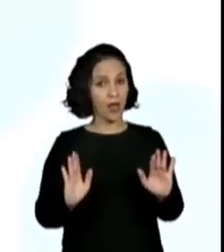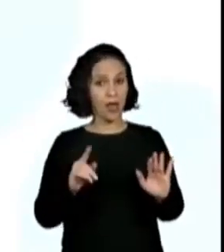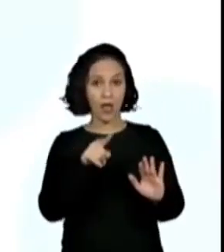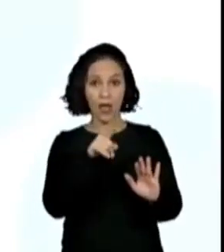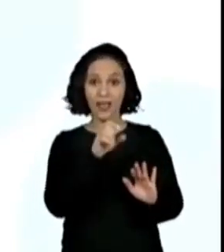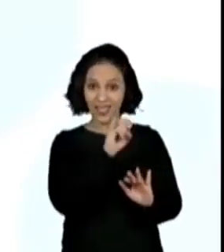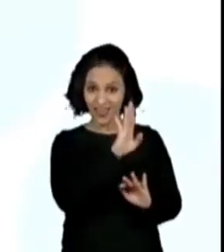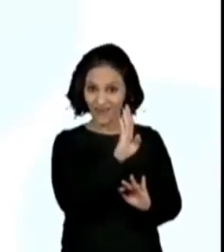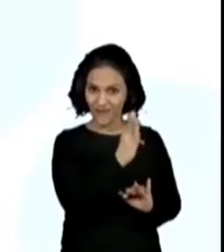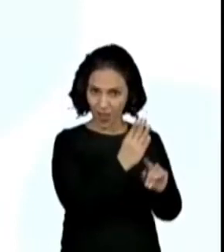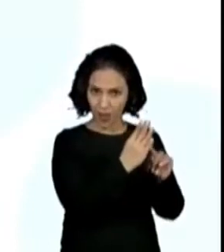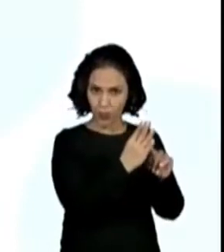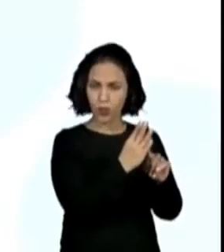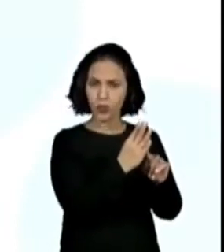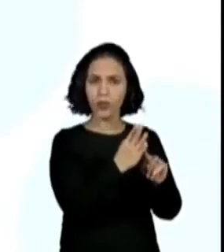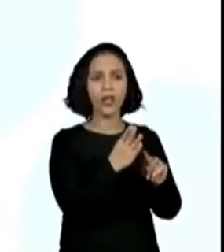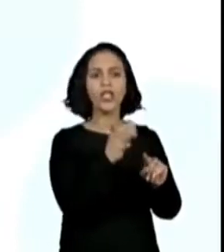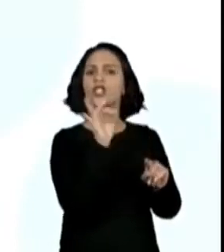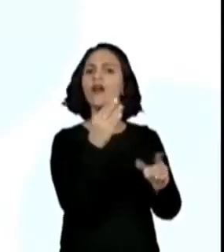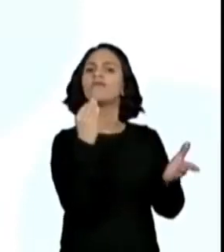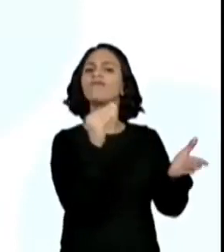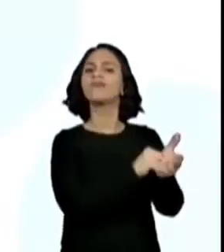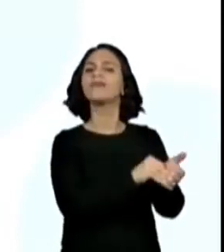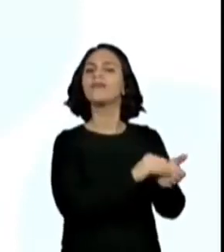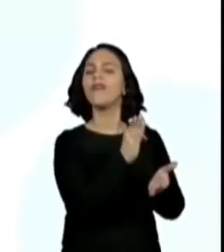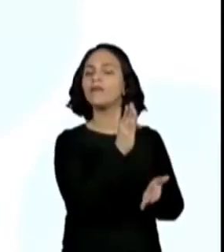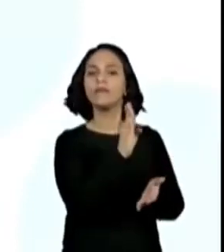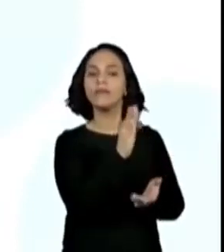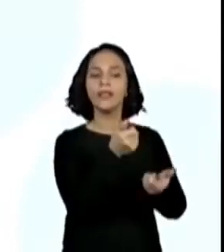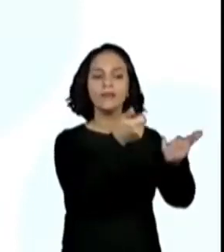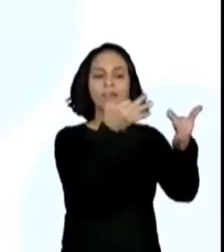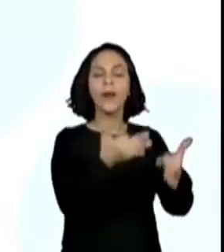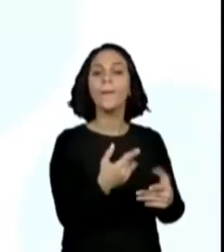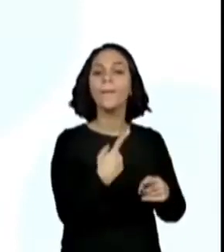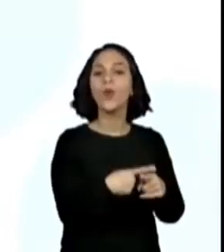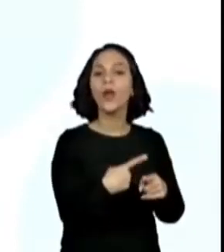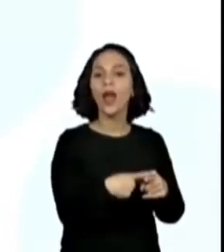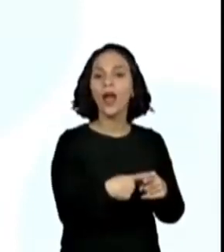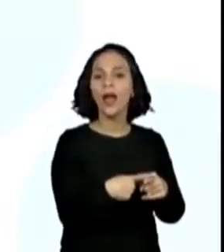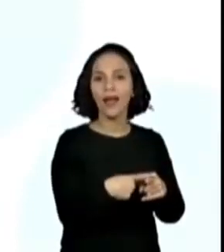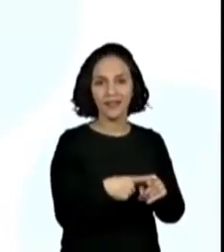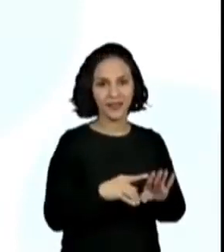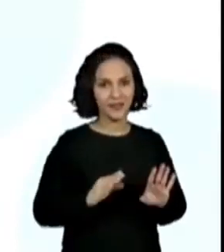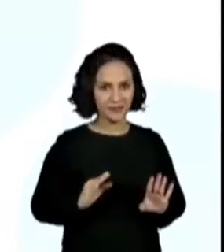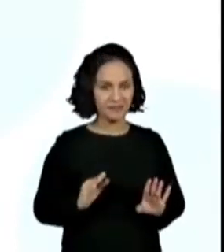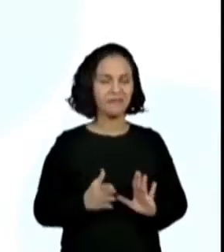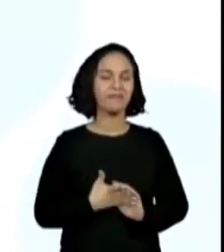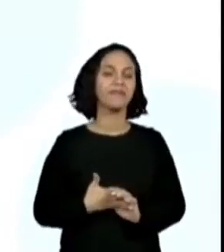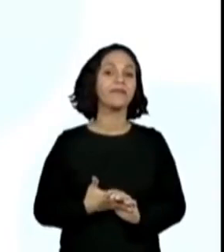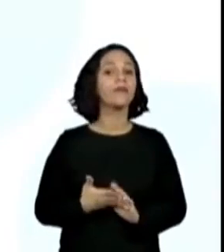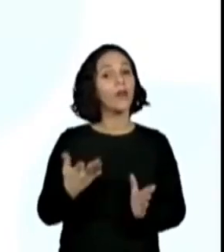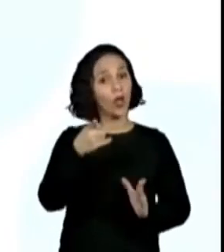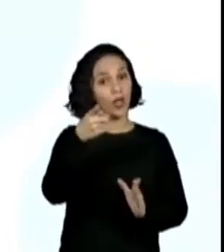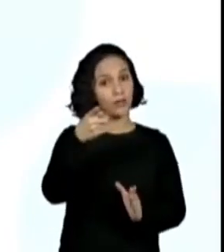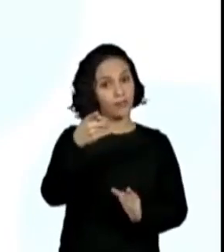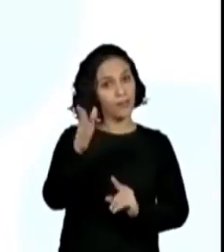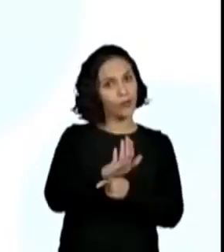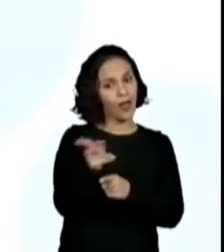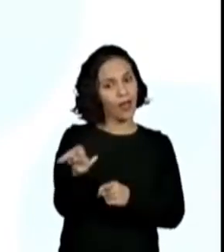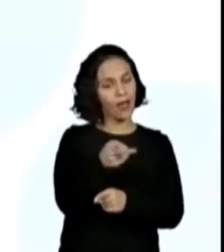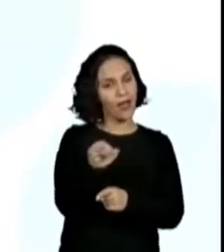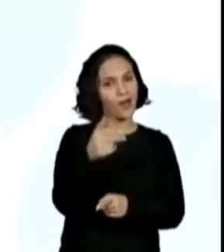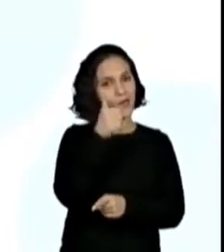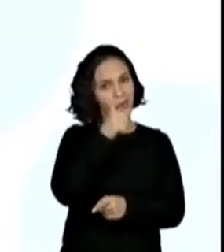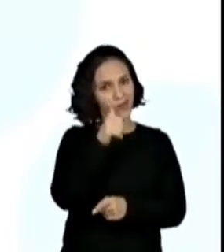onde elas diziam que eram falsas elas tinham que justificar Ok então vocês agora vão ajudar as